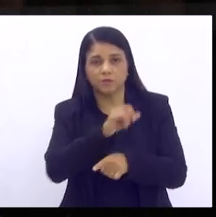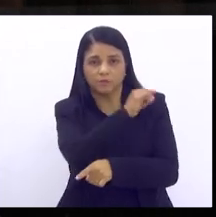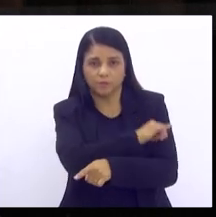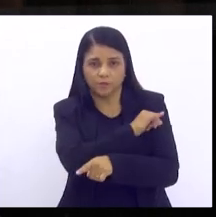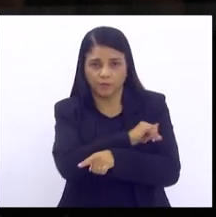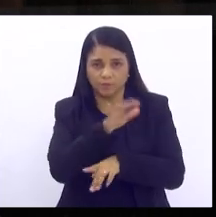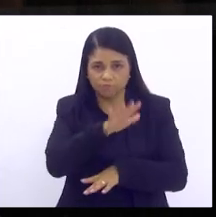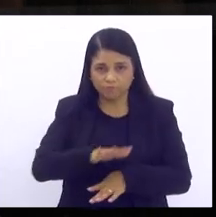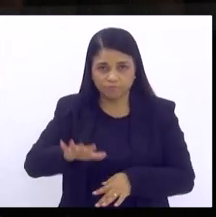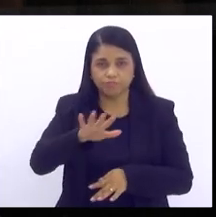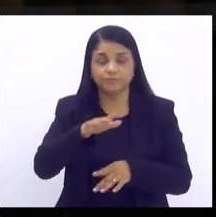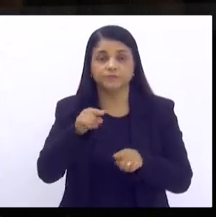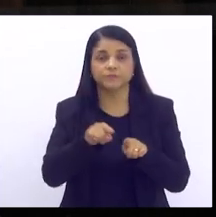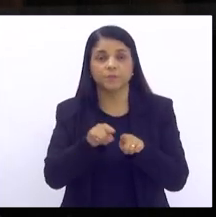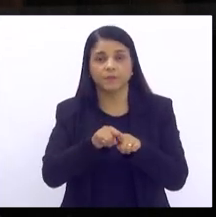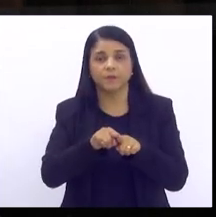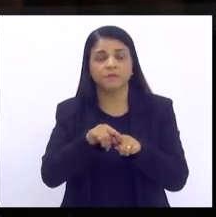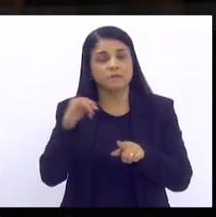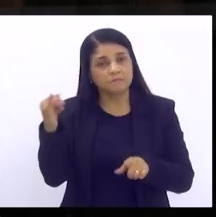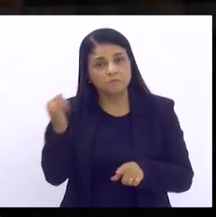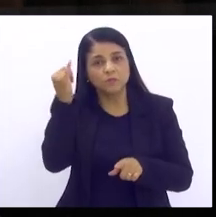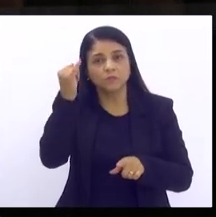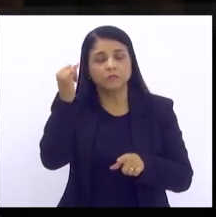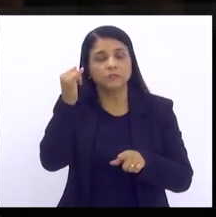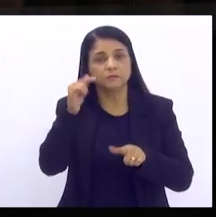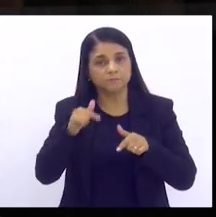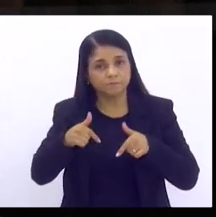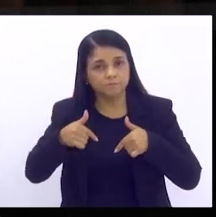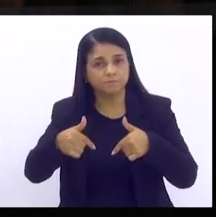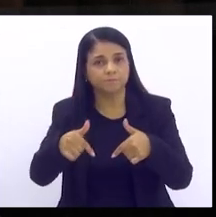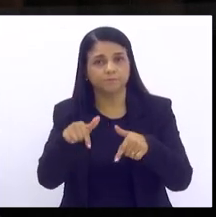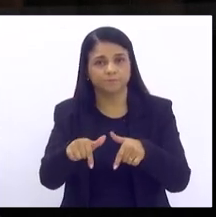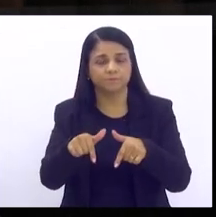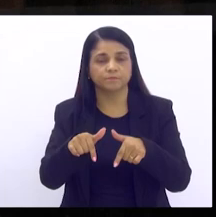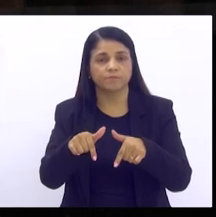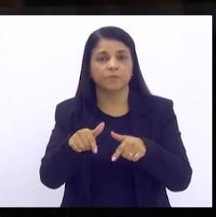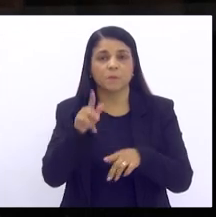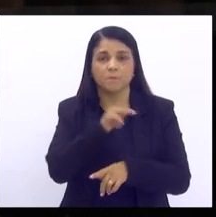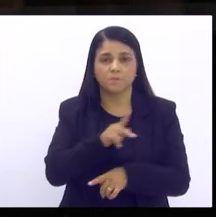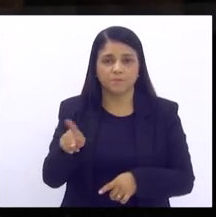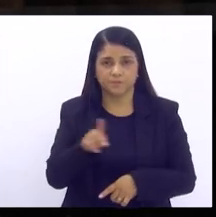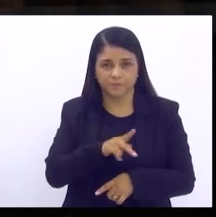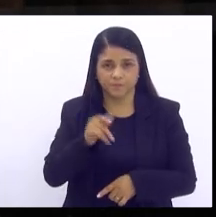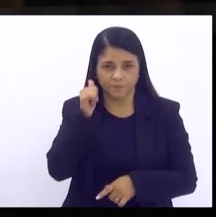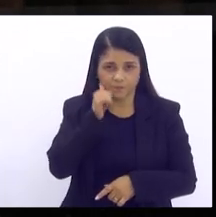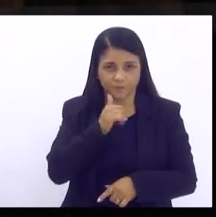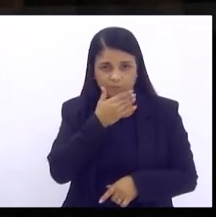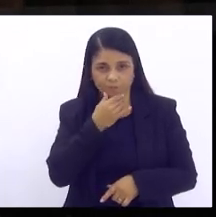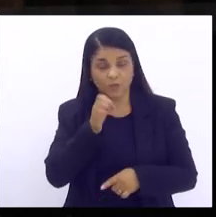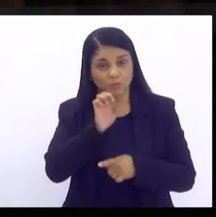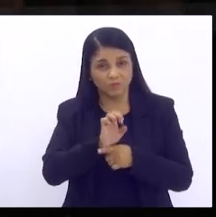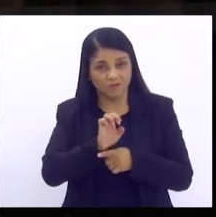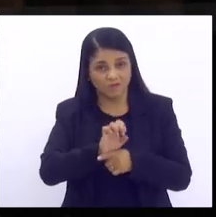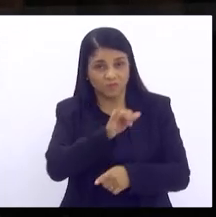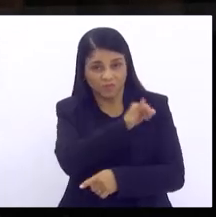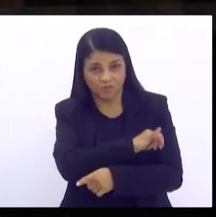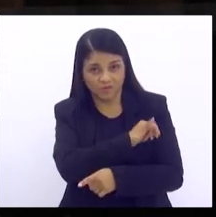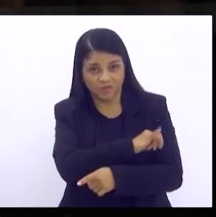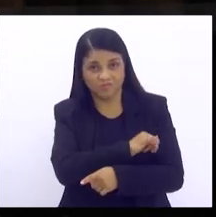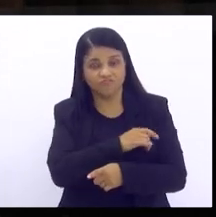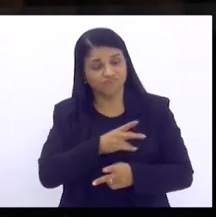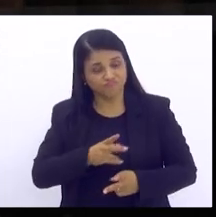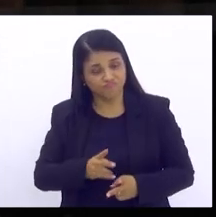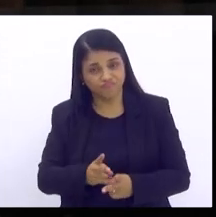Janeiro. E, apesar dessas importantes medidas para professores e professoras, o Estado do Rio de Janeiro ainda